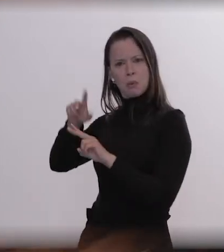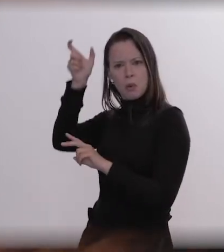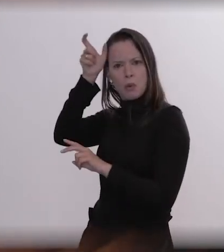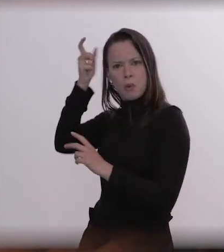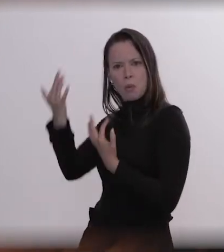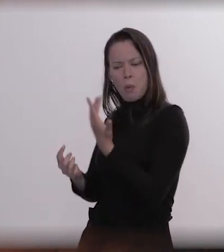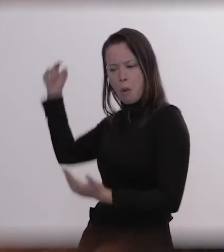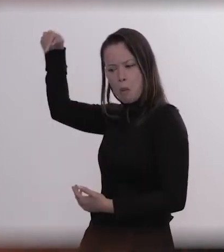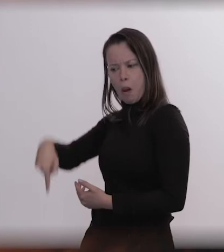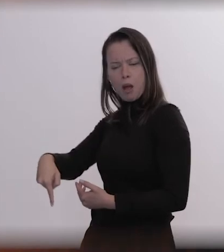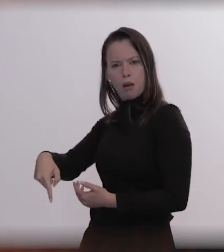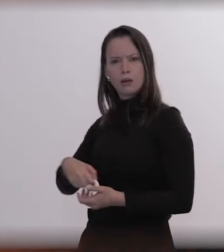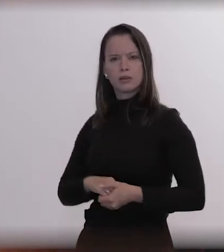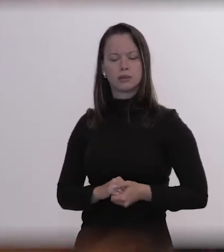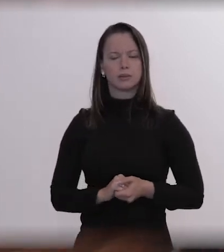condena a pessoa.